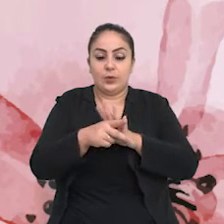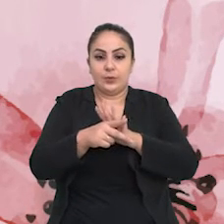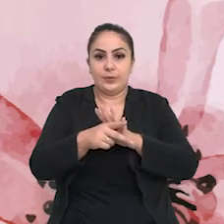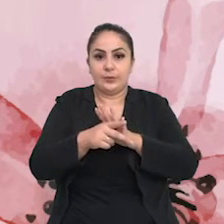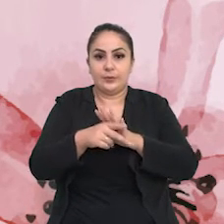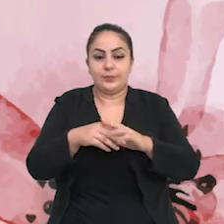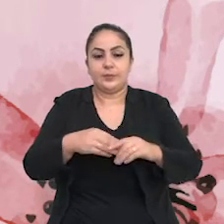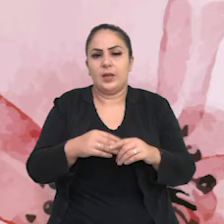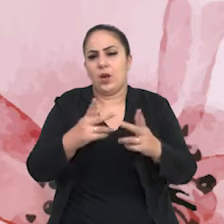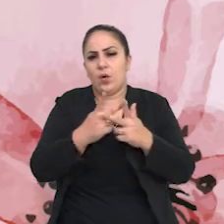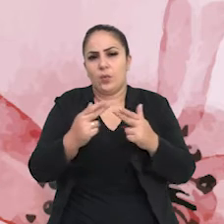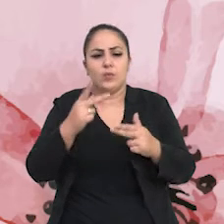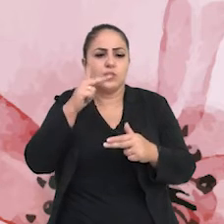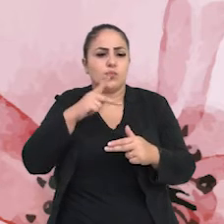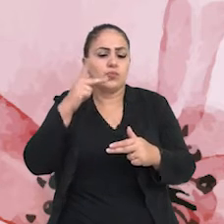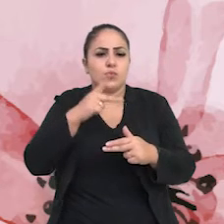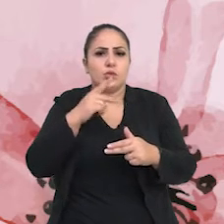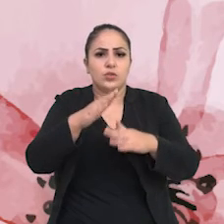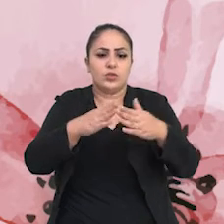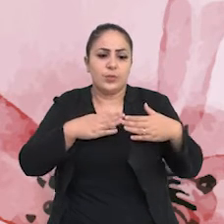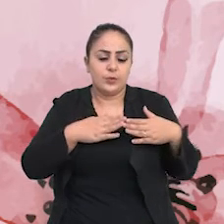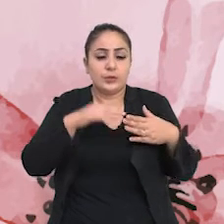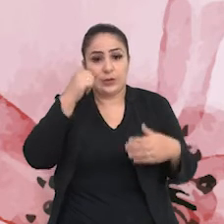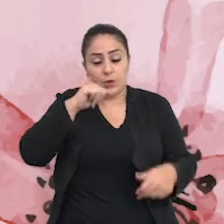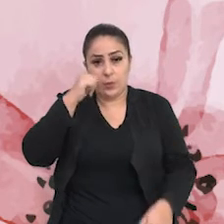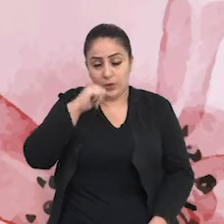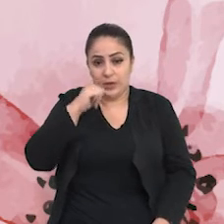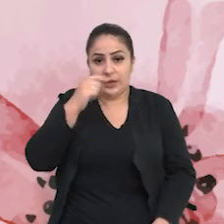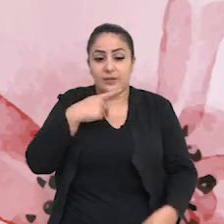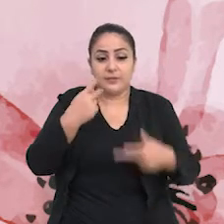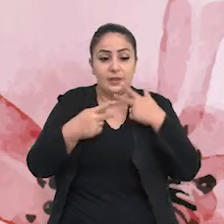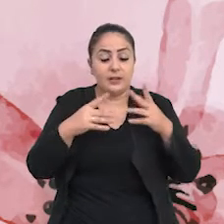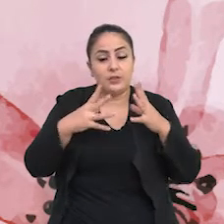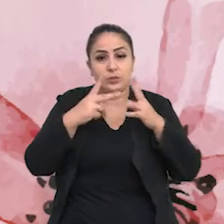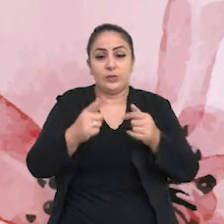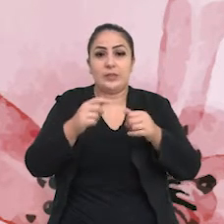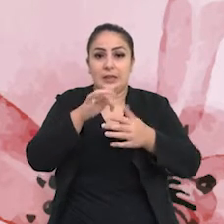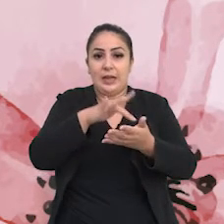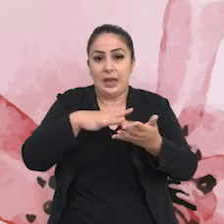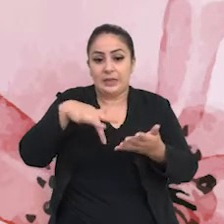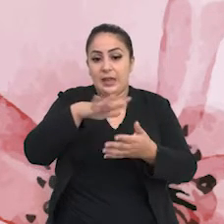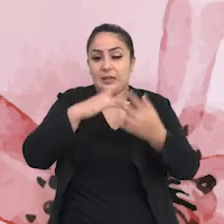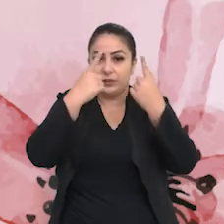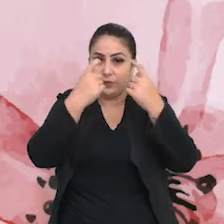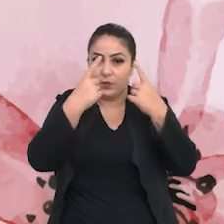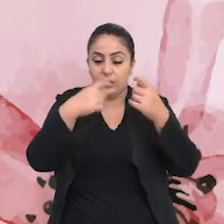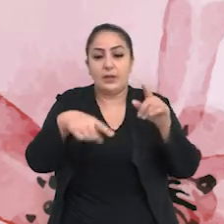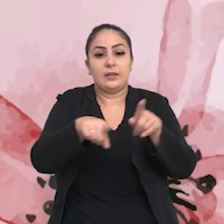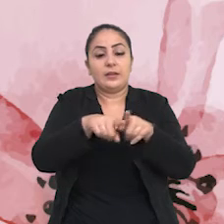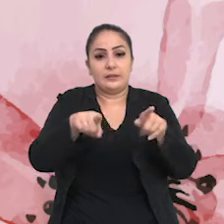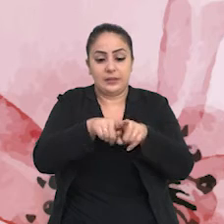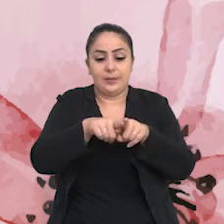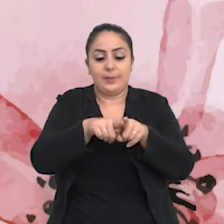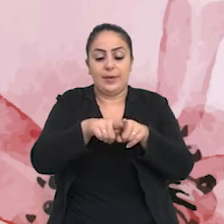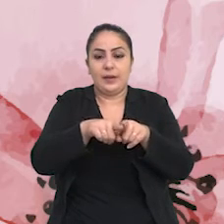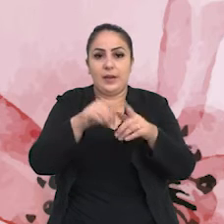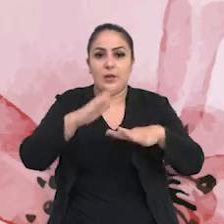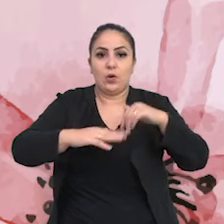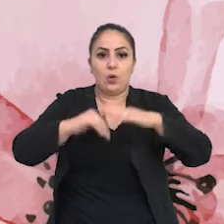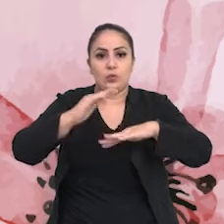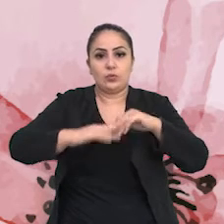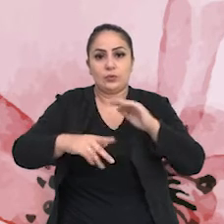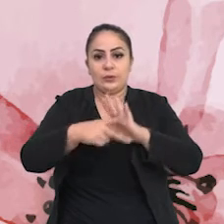né, algumas políticas de proteção à mulher que passa por situação de violência e ainda